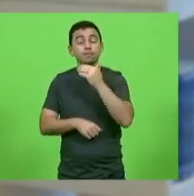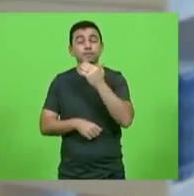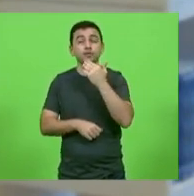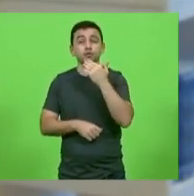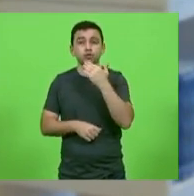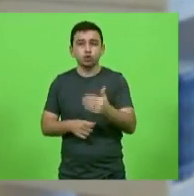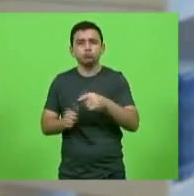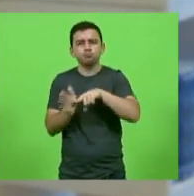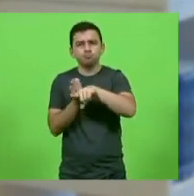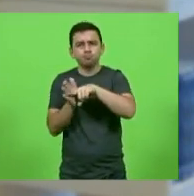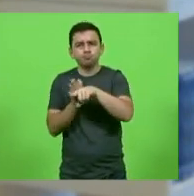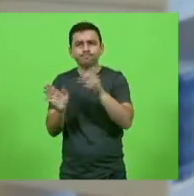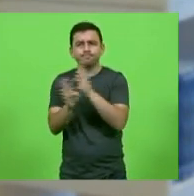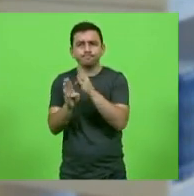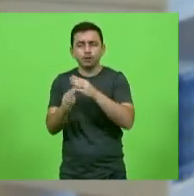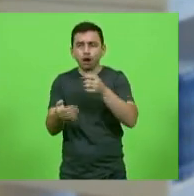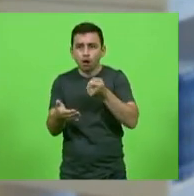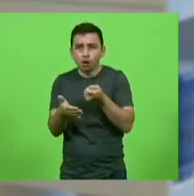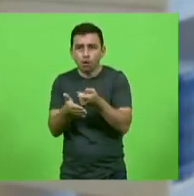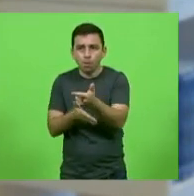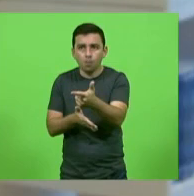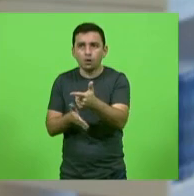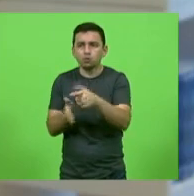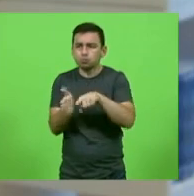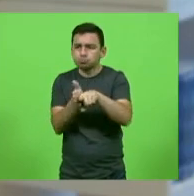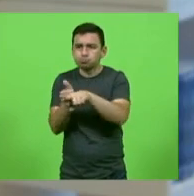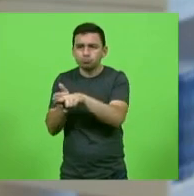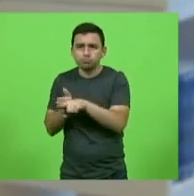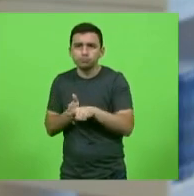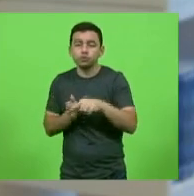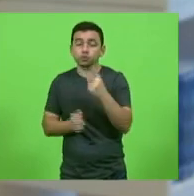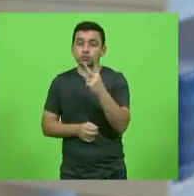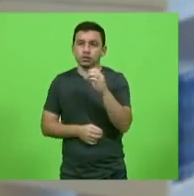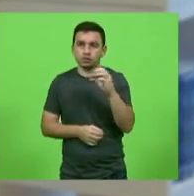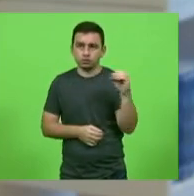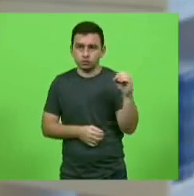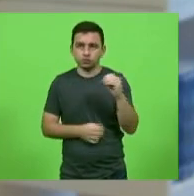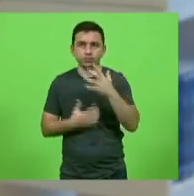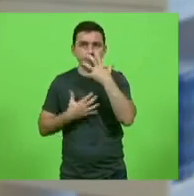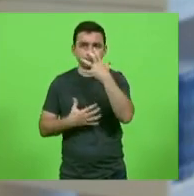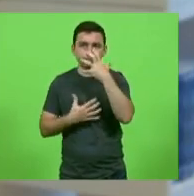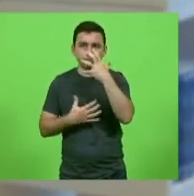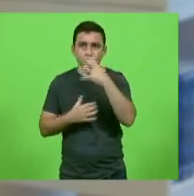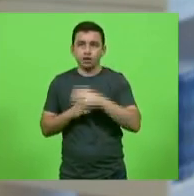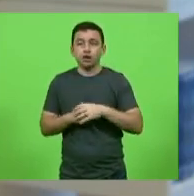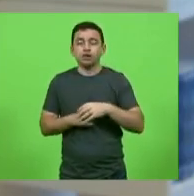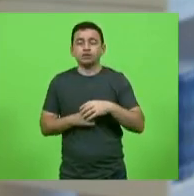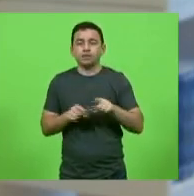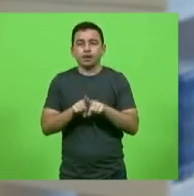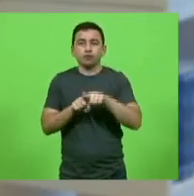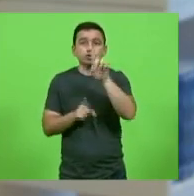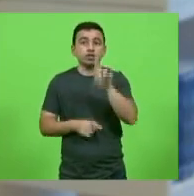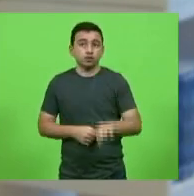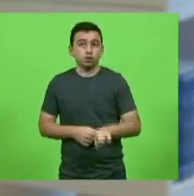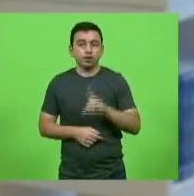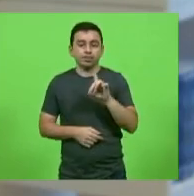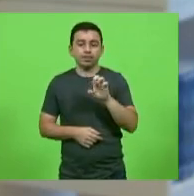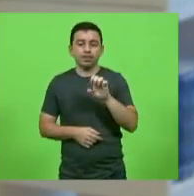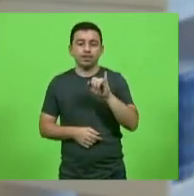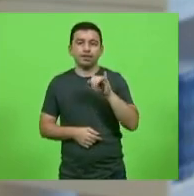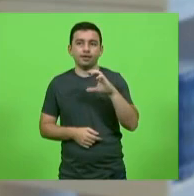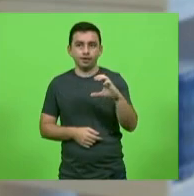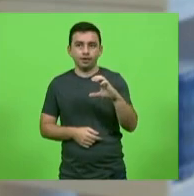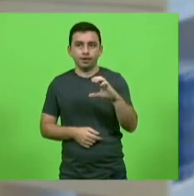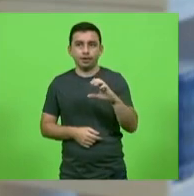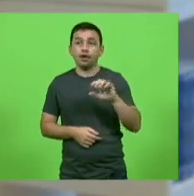investigação em relação à aquisição dos 200 respiradores. Narra o diretor da DEIC, abro aspas, oportunidade